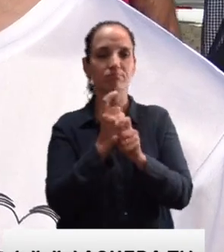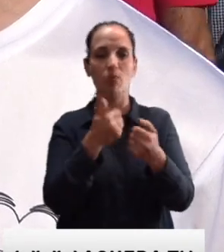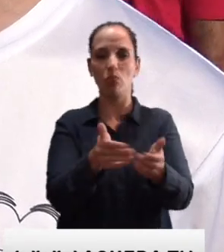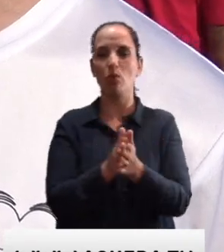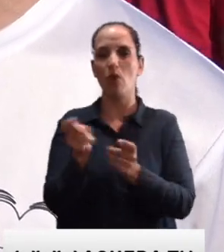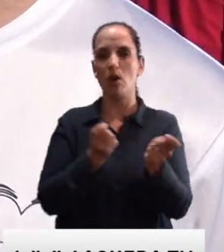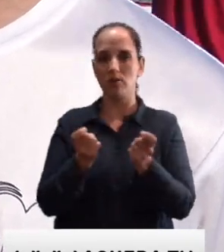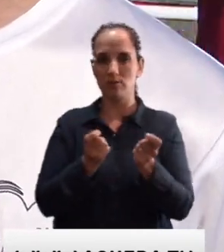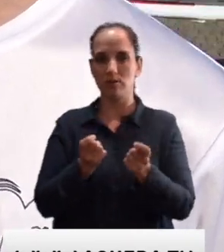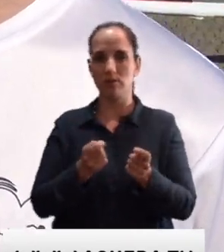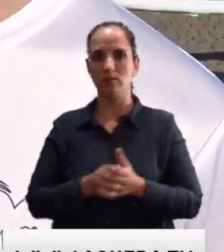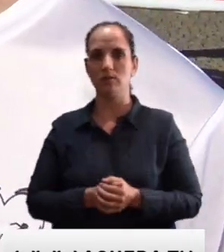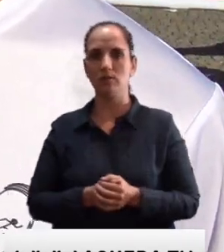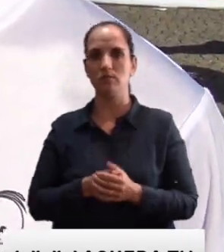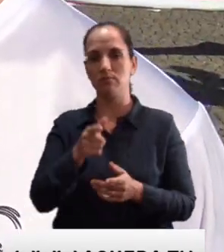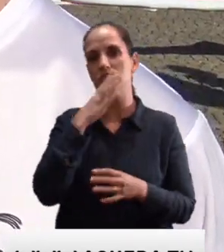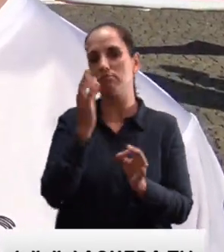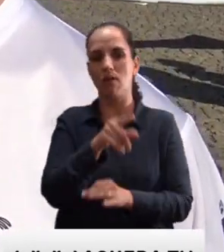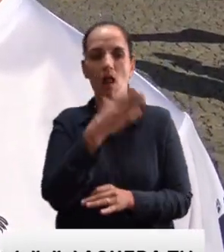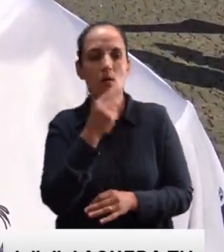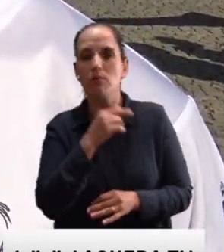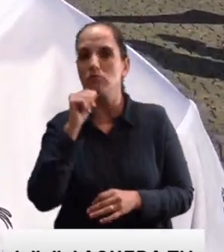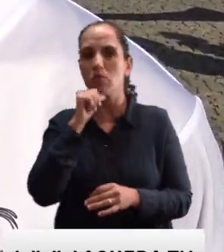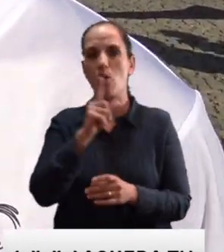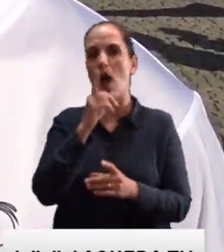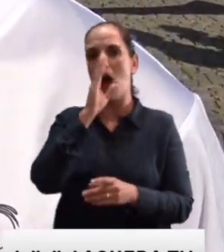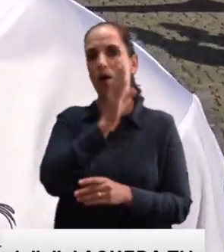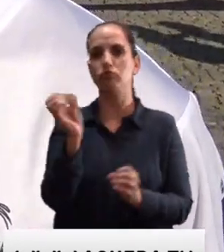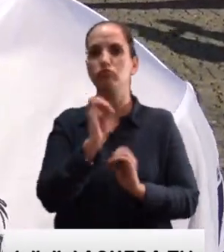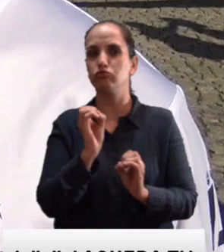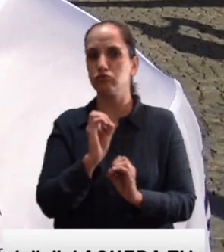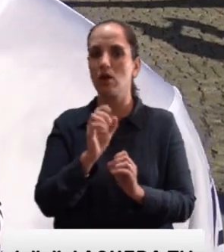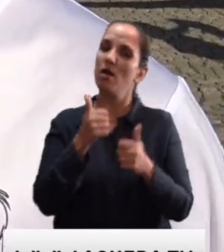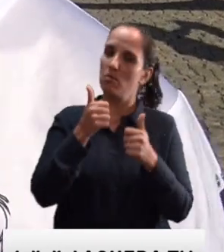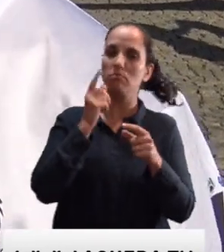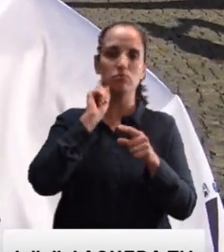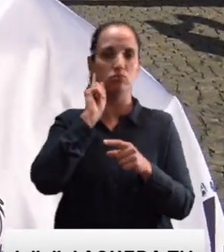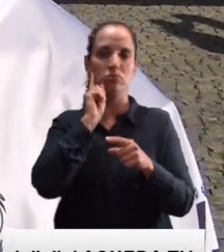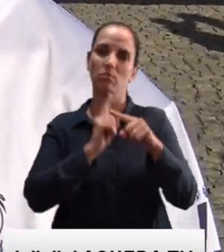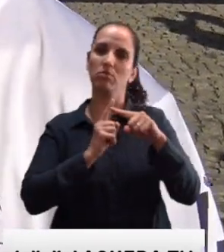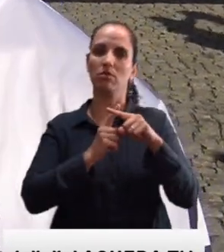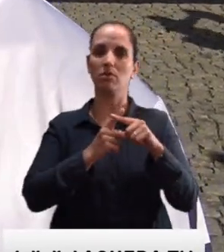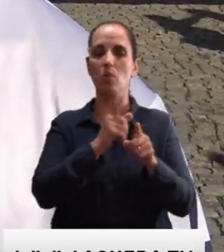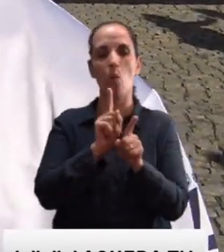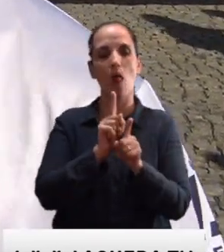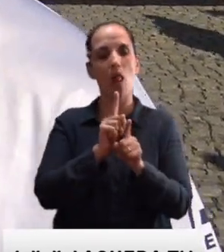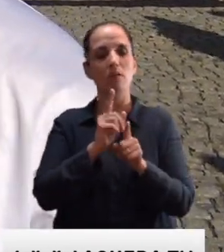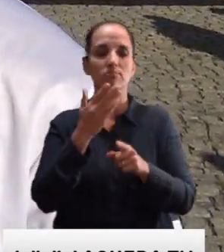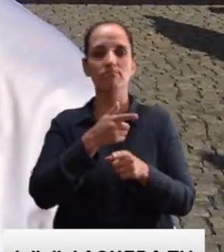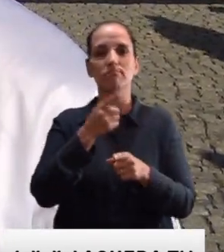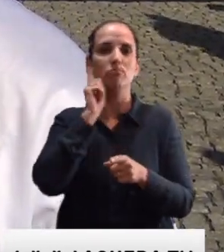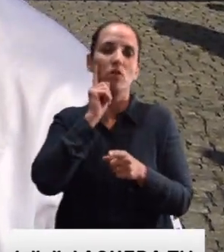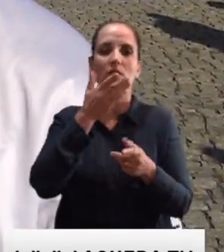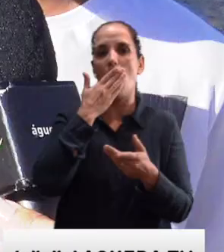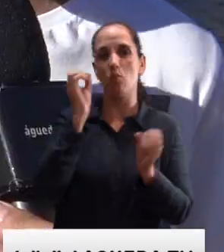conta disto tudo. E é algo diferente que os miúdos não estão habituados e sempre é uma motivação para eles, para fazer